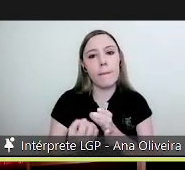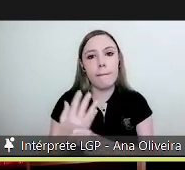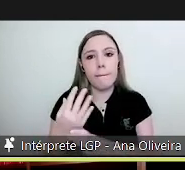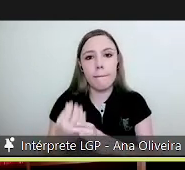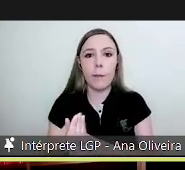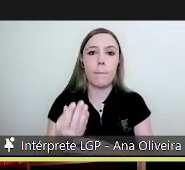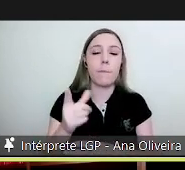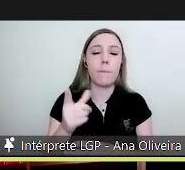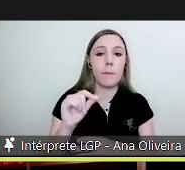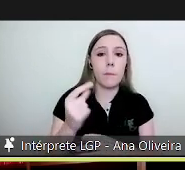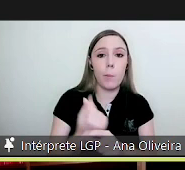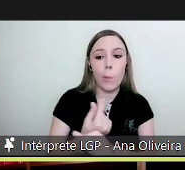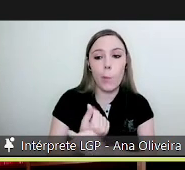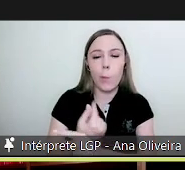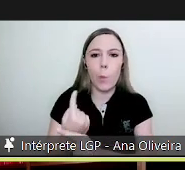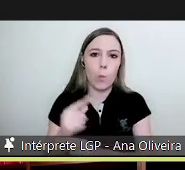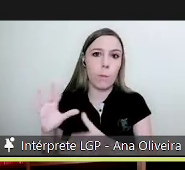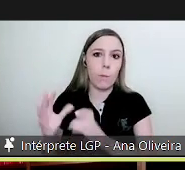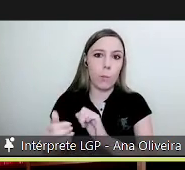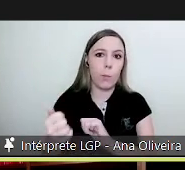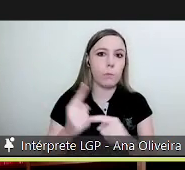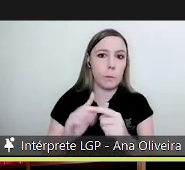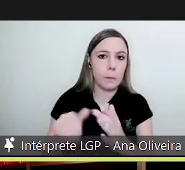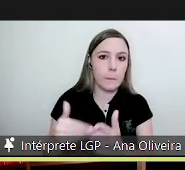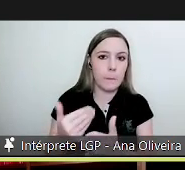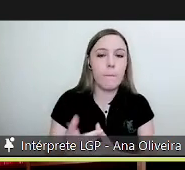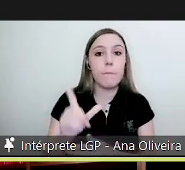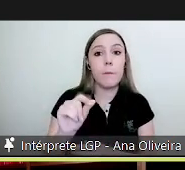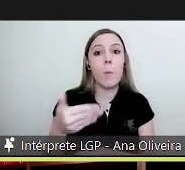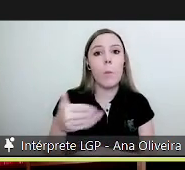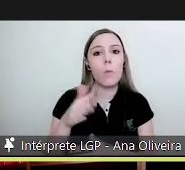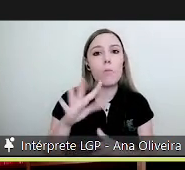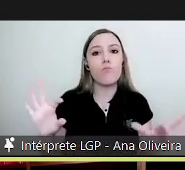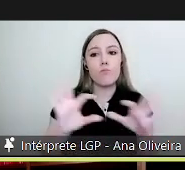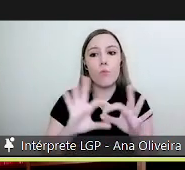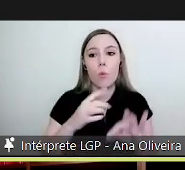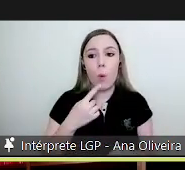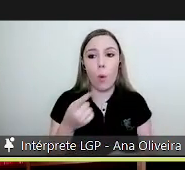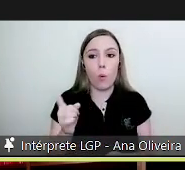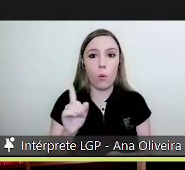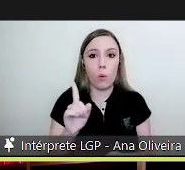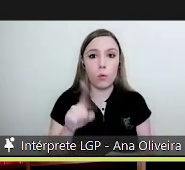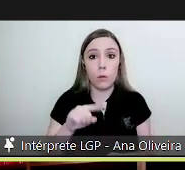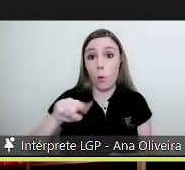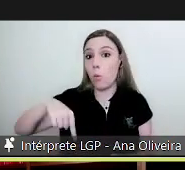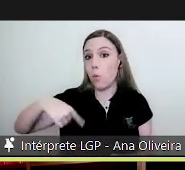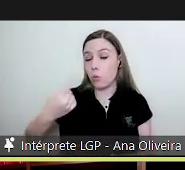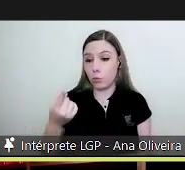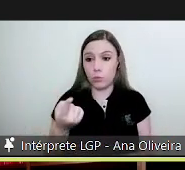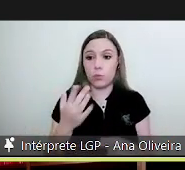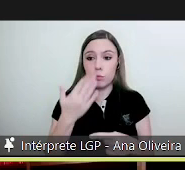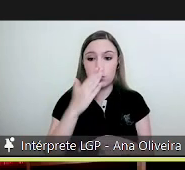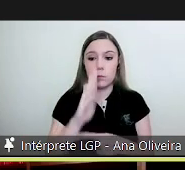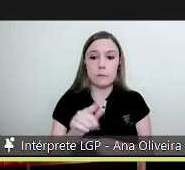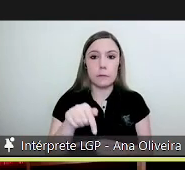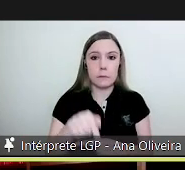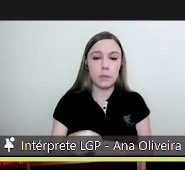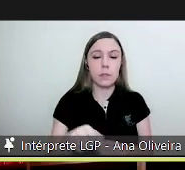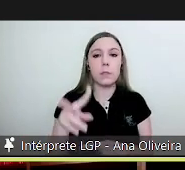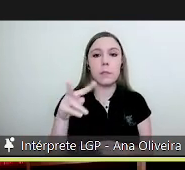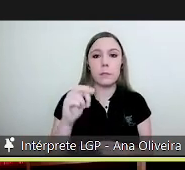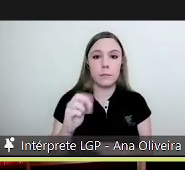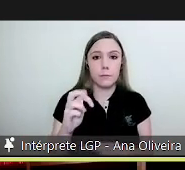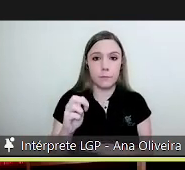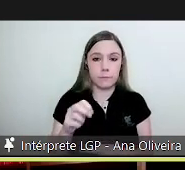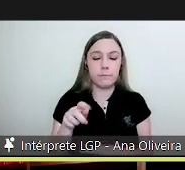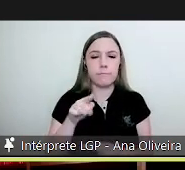sustentáveis, o ODS 11 de novo em ligação com outros, designadamente este 13º, e que